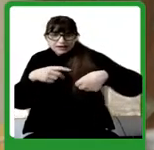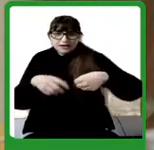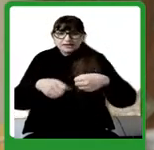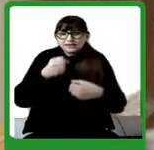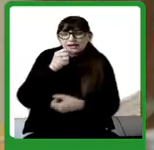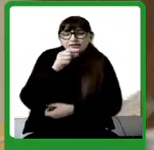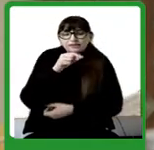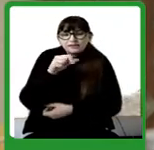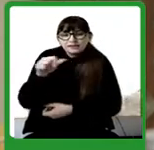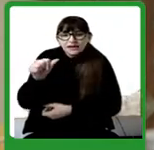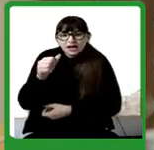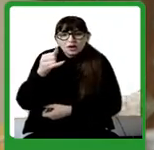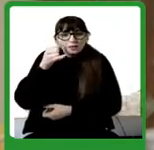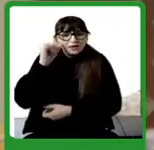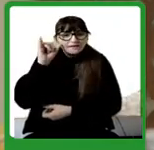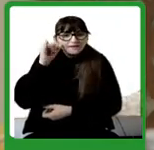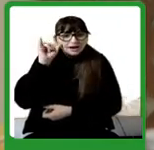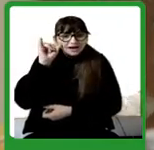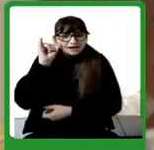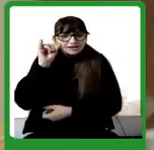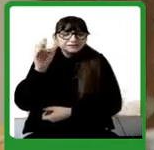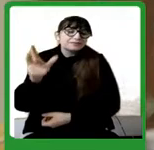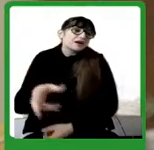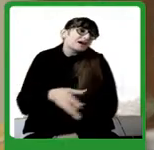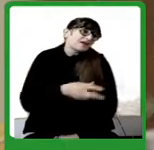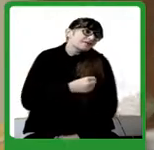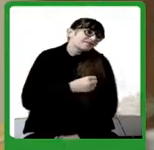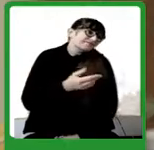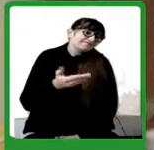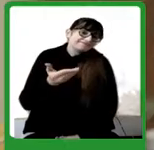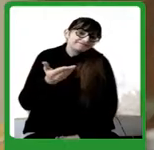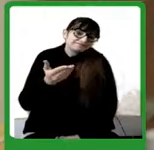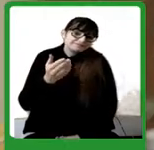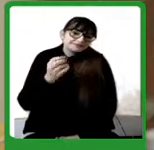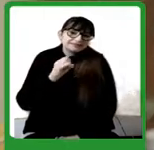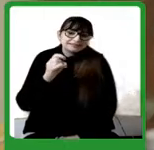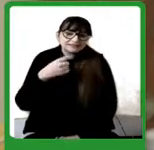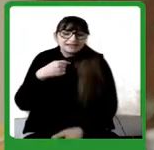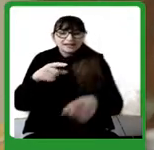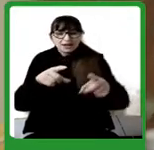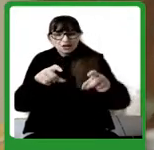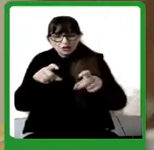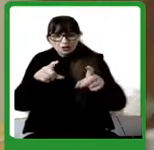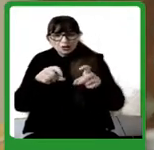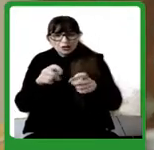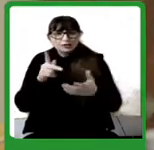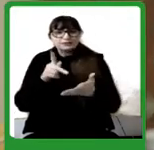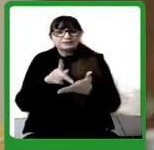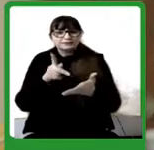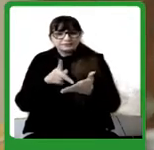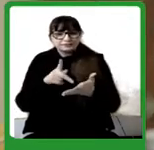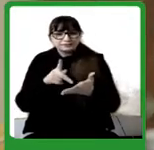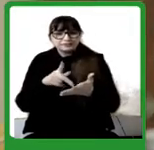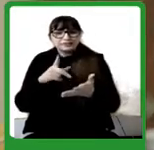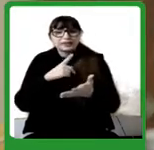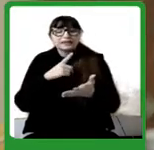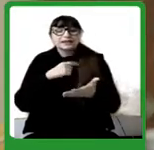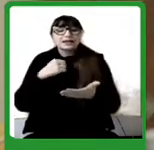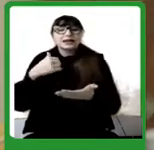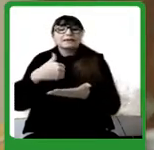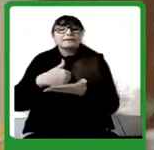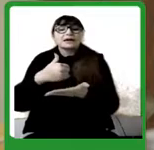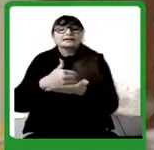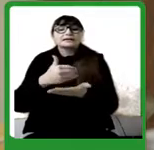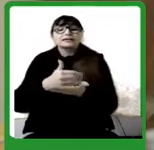vacas, as batas, essa aqui ó, essa aqui se tu é colono de verdade, tá assistindo nós, tu vai lembrar. As batatinhas no